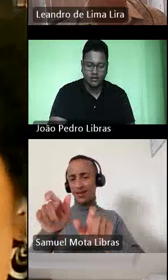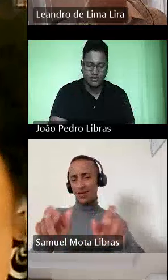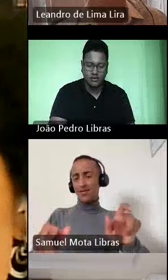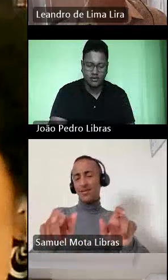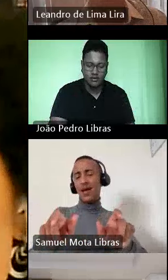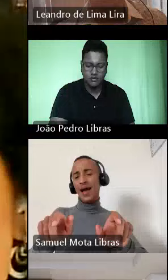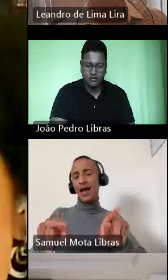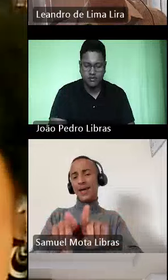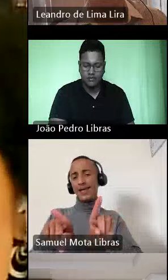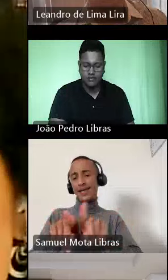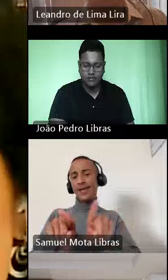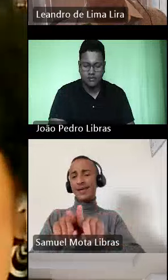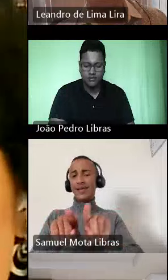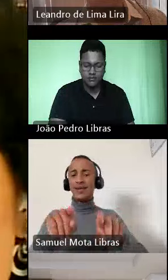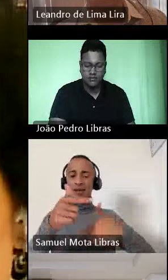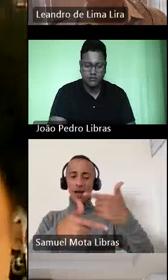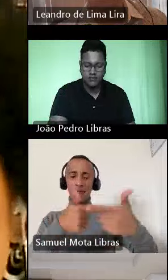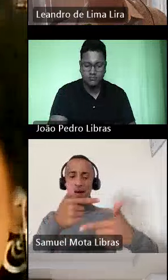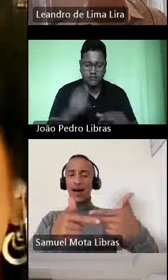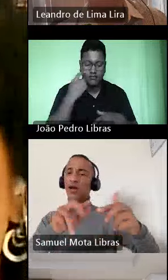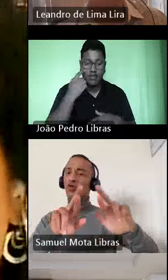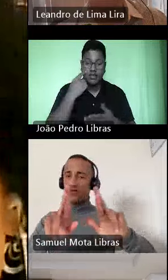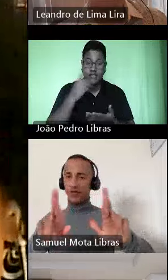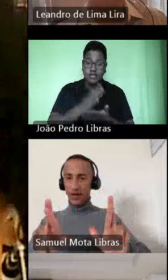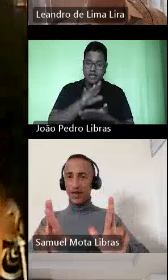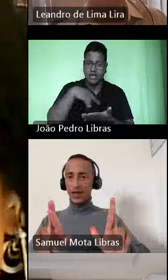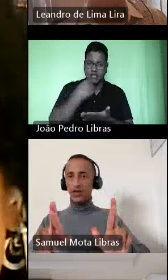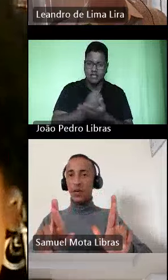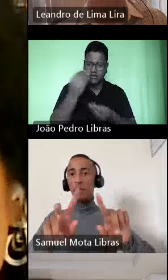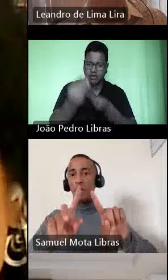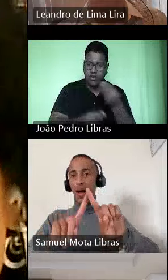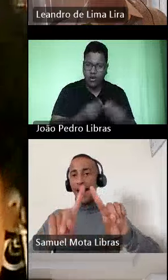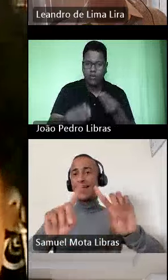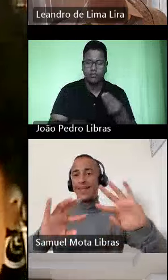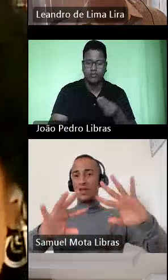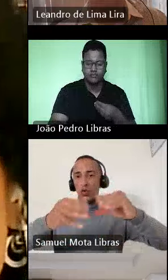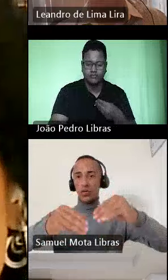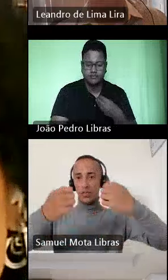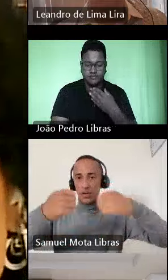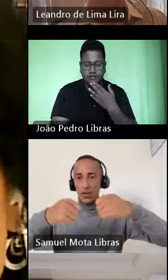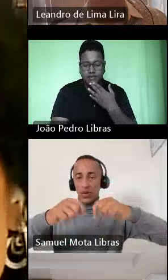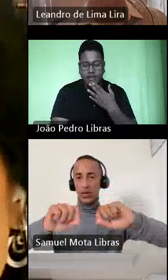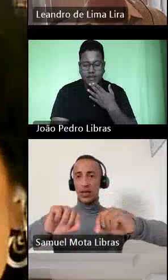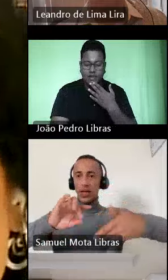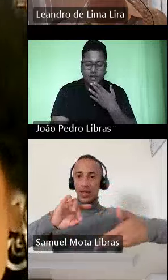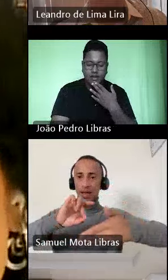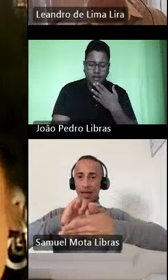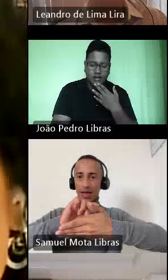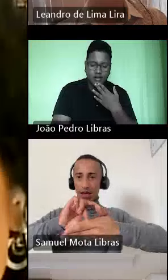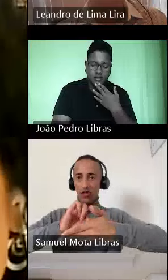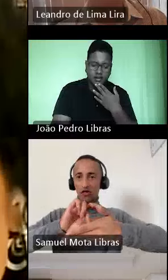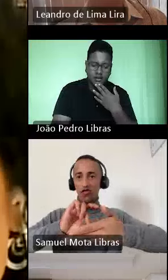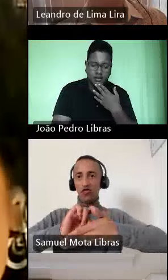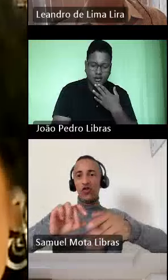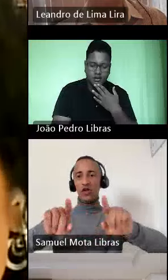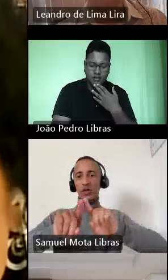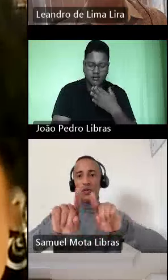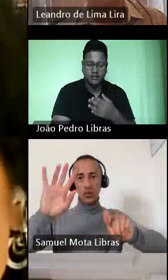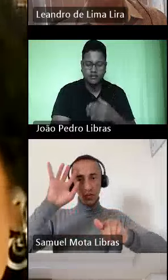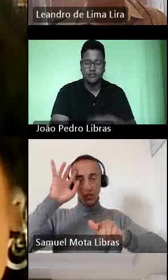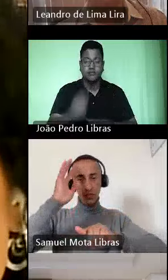paraa necessidade de registro né de registro de alguma forma eh da tomada de decisão que é isso que vai